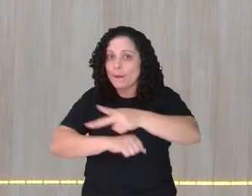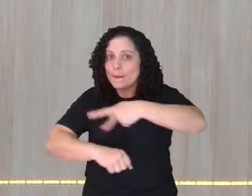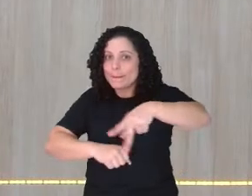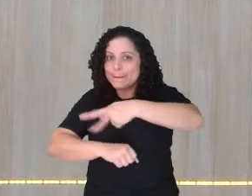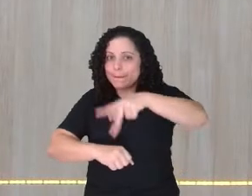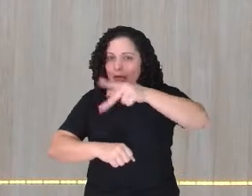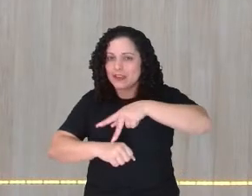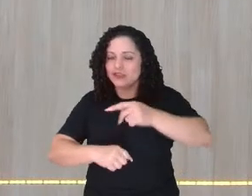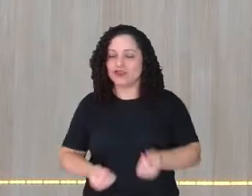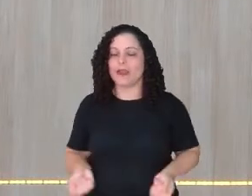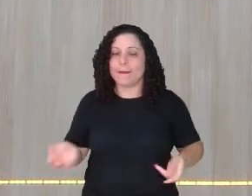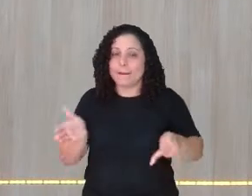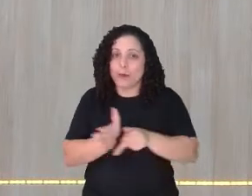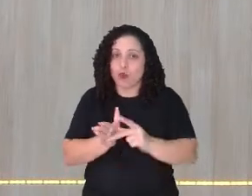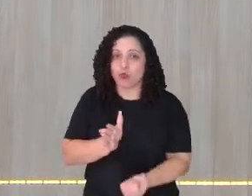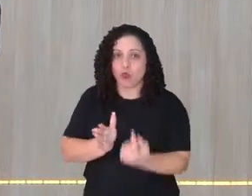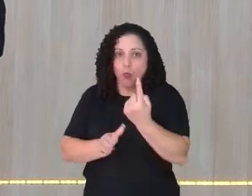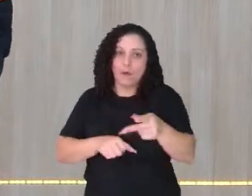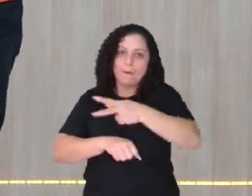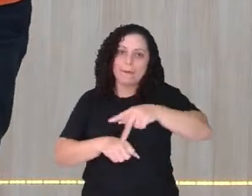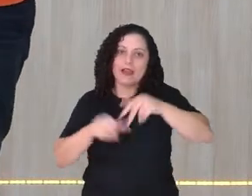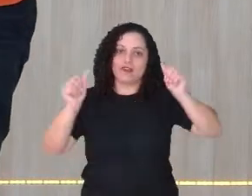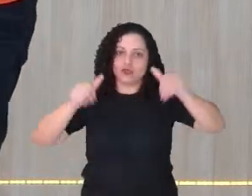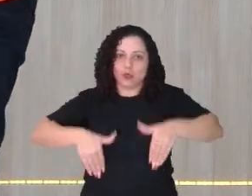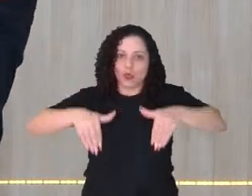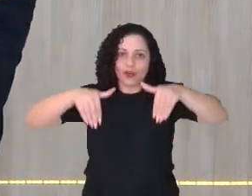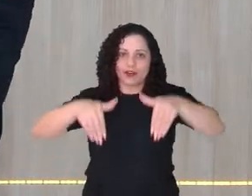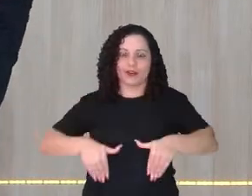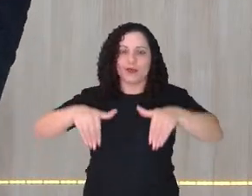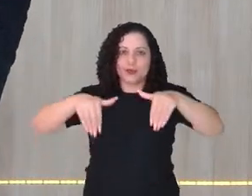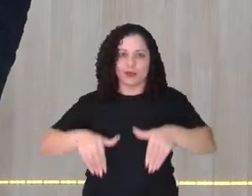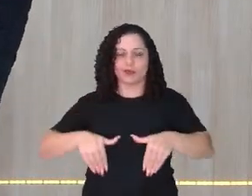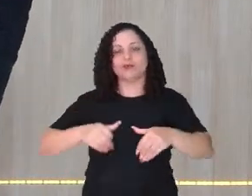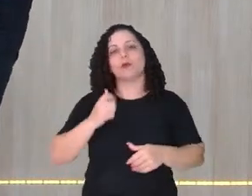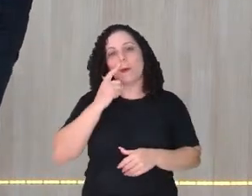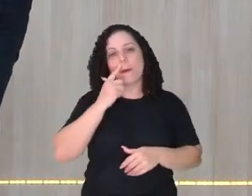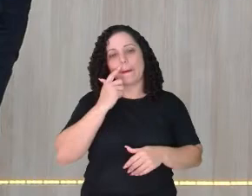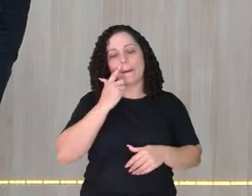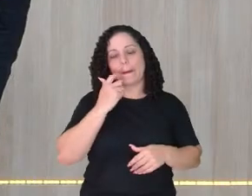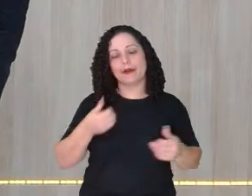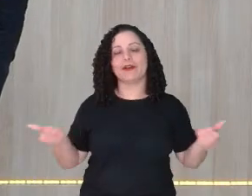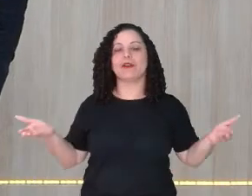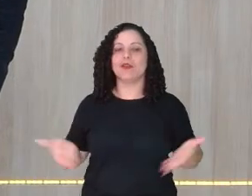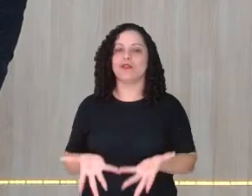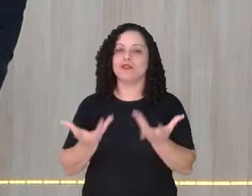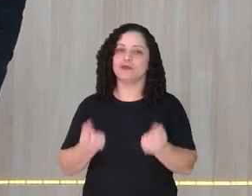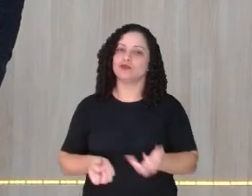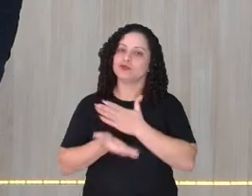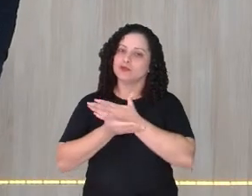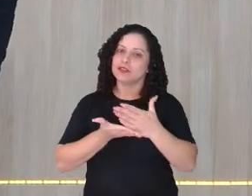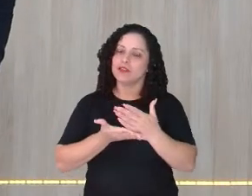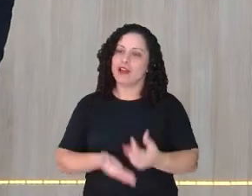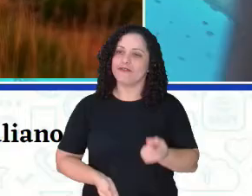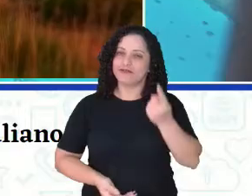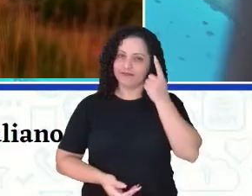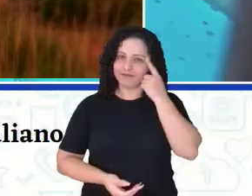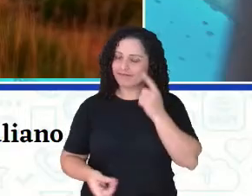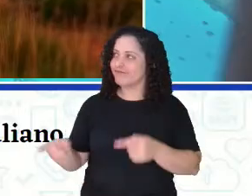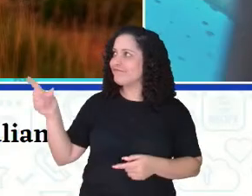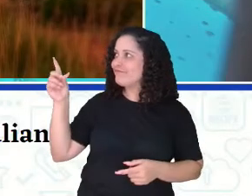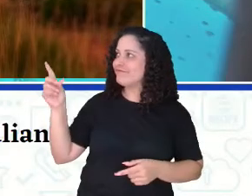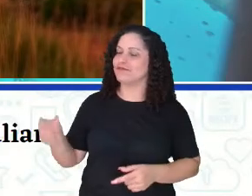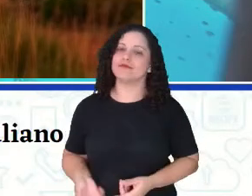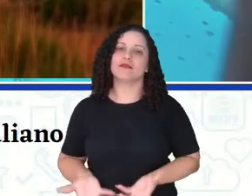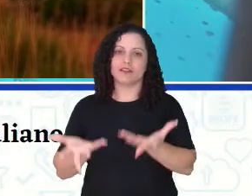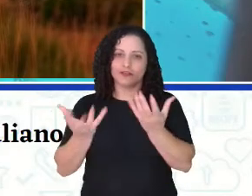existe e ele está só lá, beleza? Então vamos começar aqui, ó. Vamos refletir com